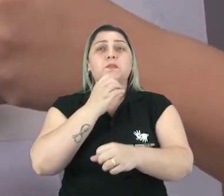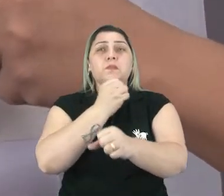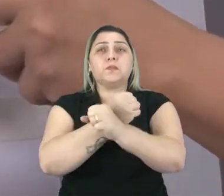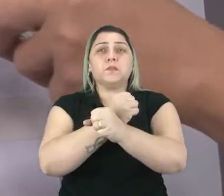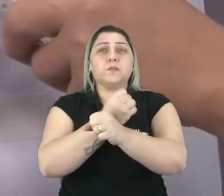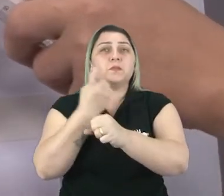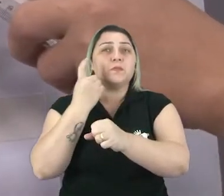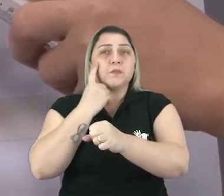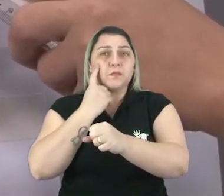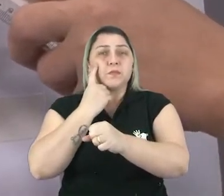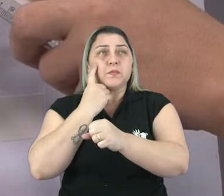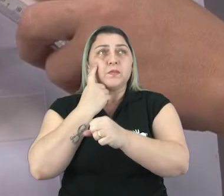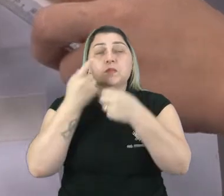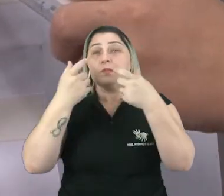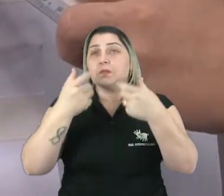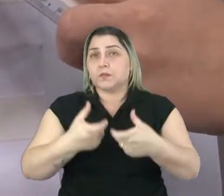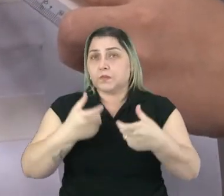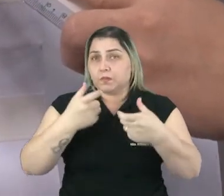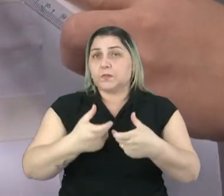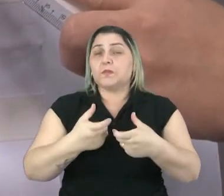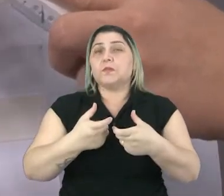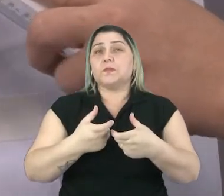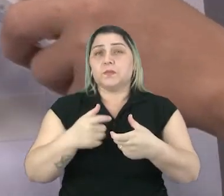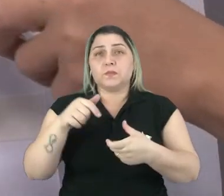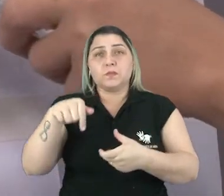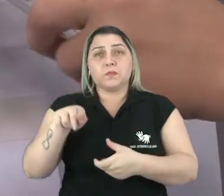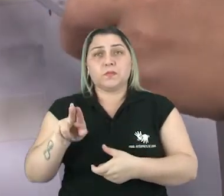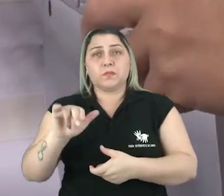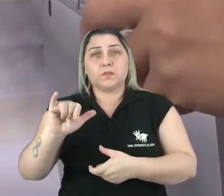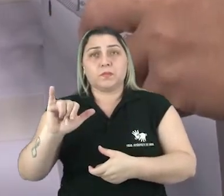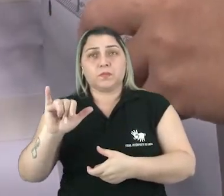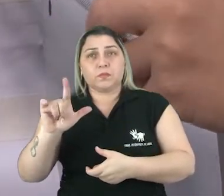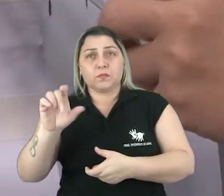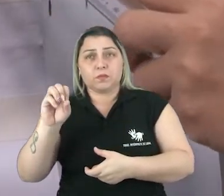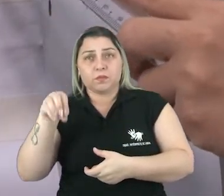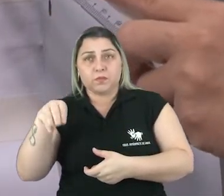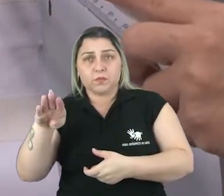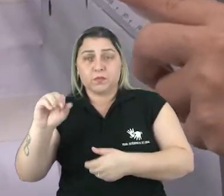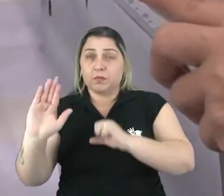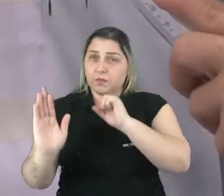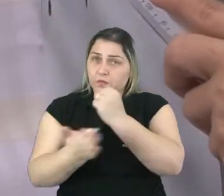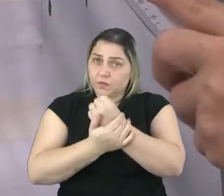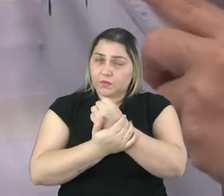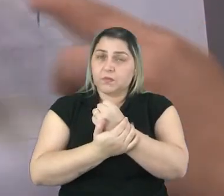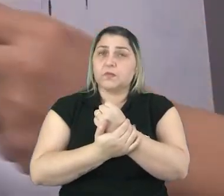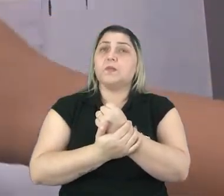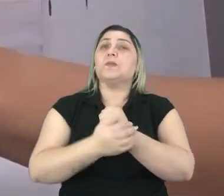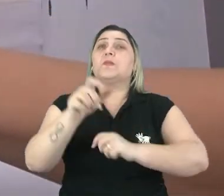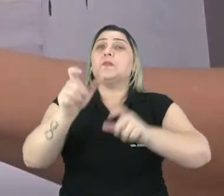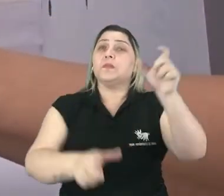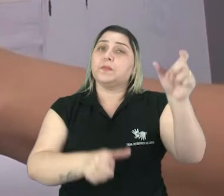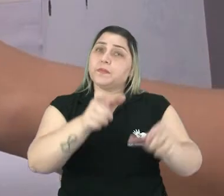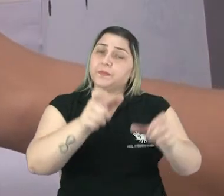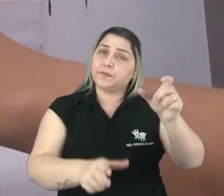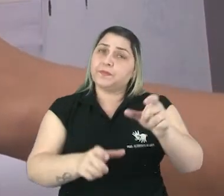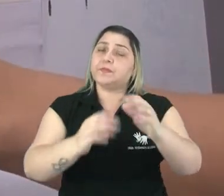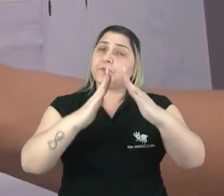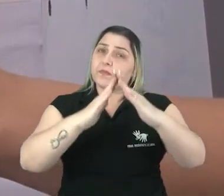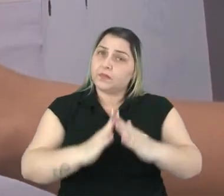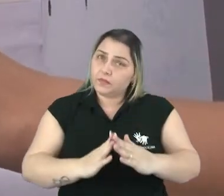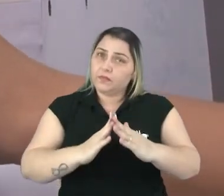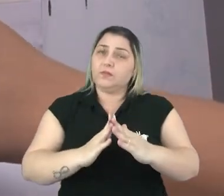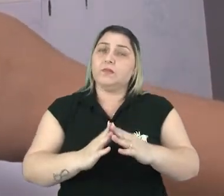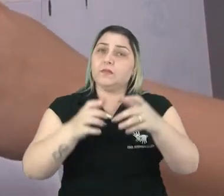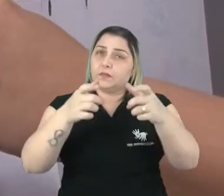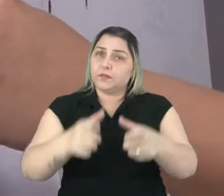Então, os locais de resistência eu chamo de quilombos, tá? Resistência à escravidão. E os seus membros, quem habitavam esses